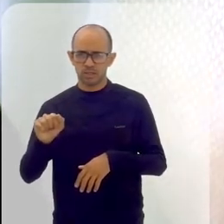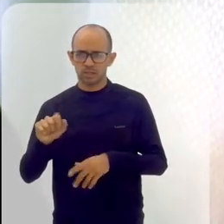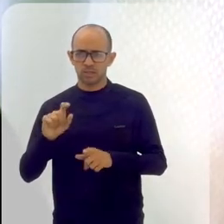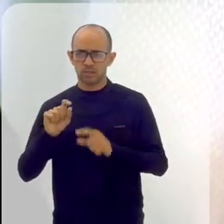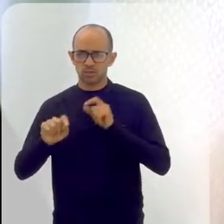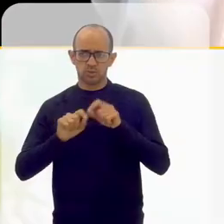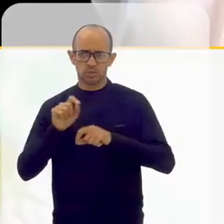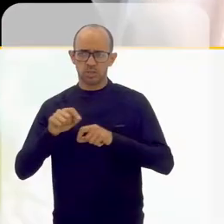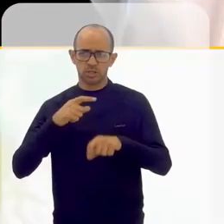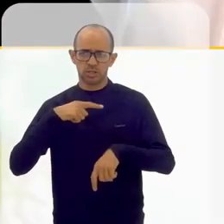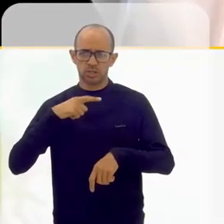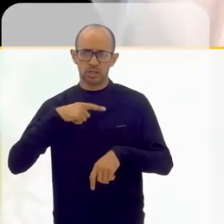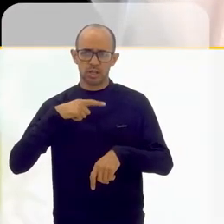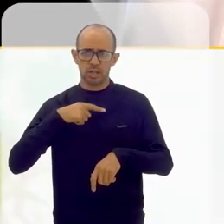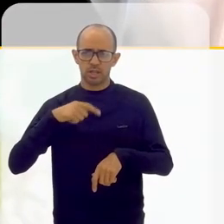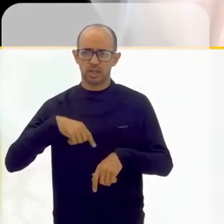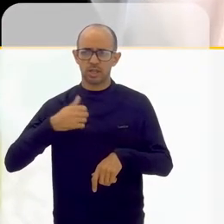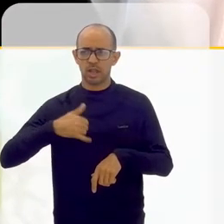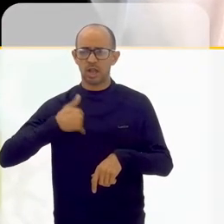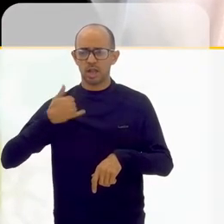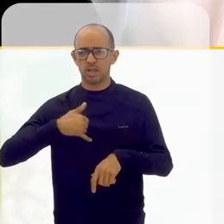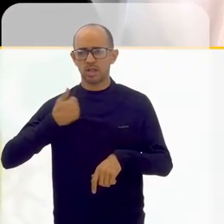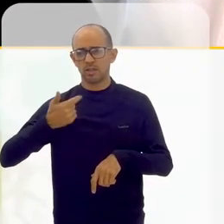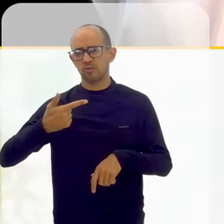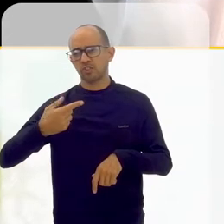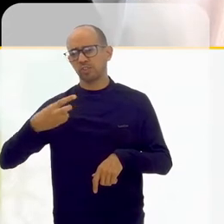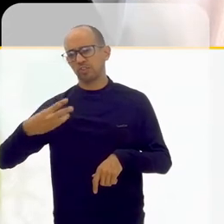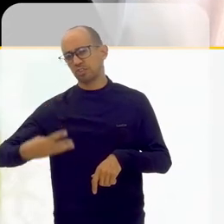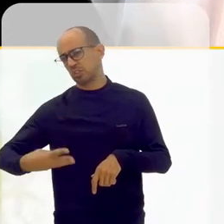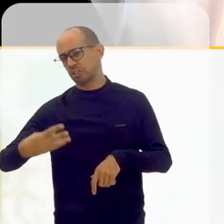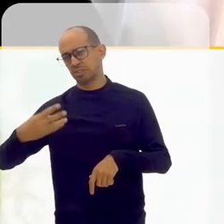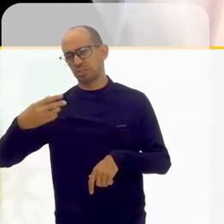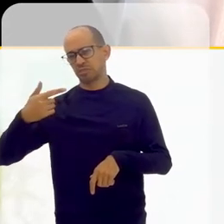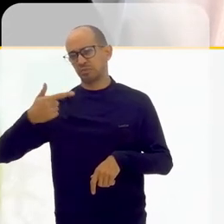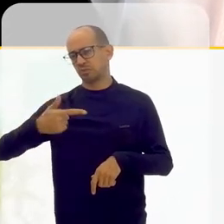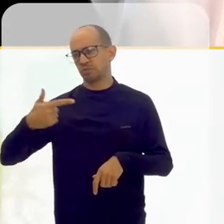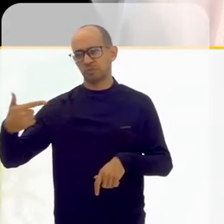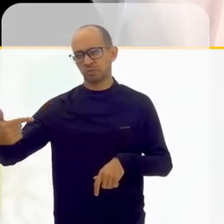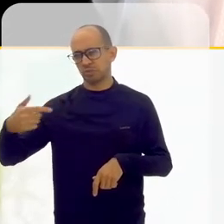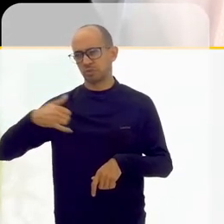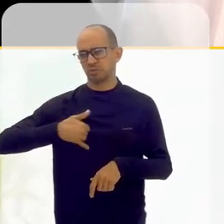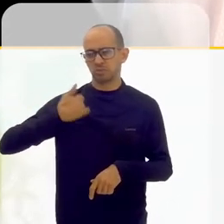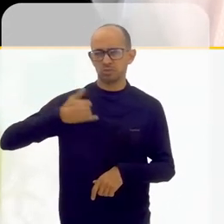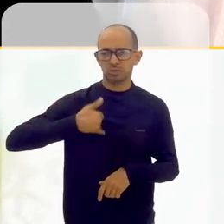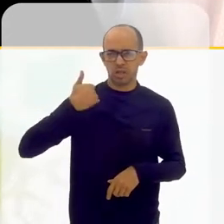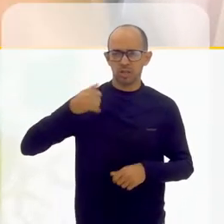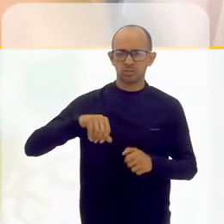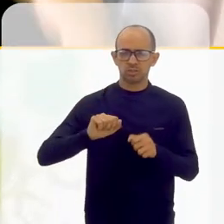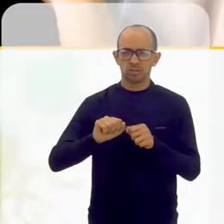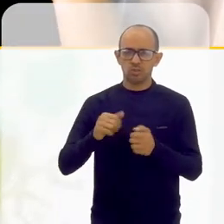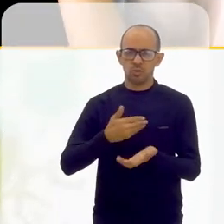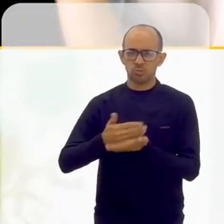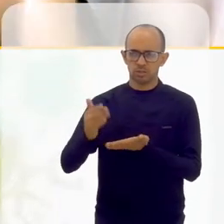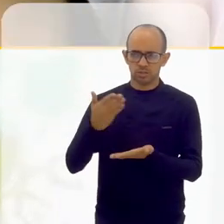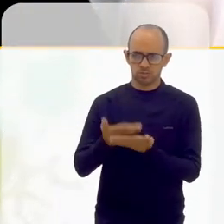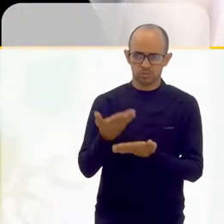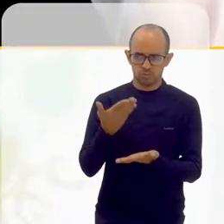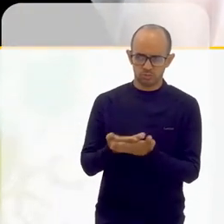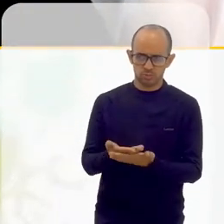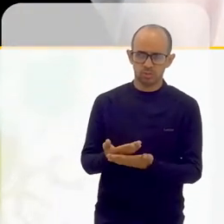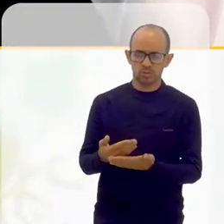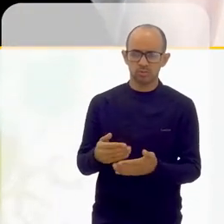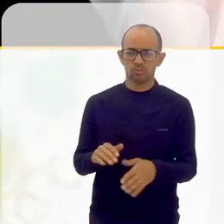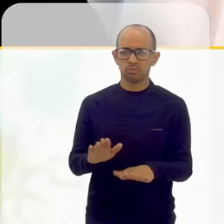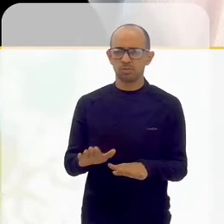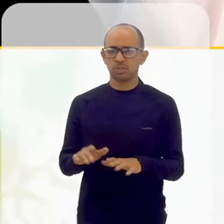senhorinhas, existem alunos de 23 anos, 22 anos, né? Que não terminaram o ensino fundamental e estão fazendo, mas em sua